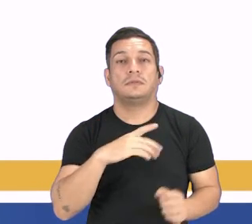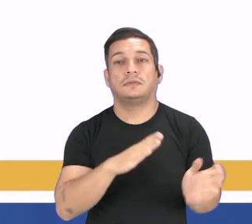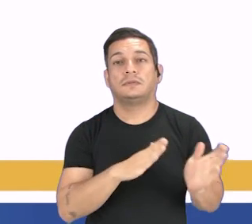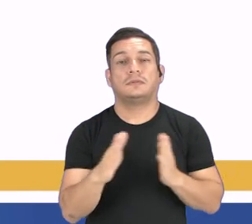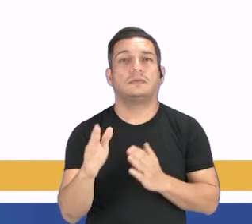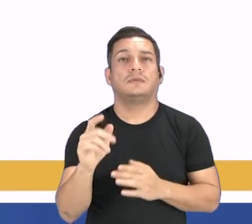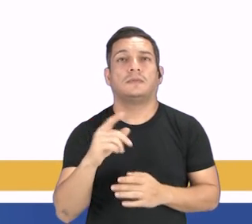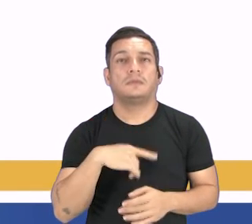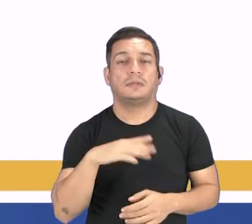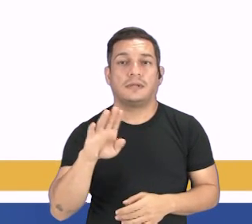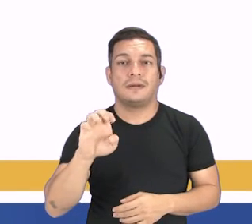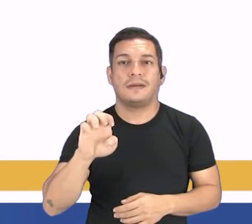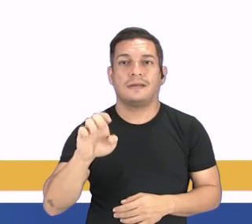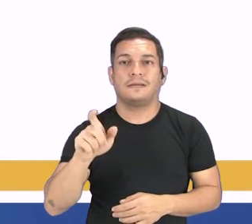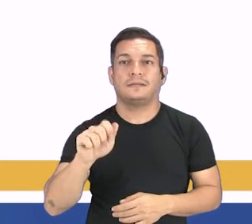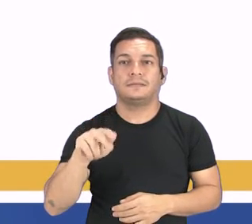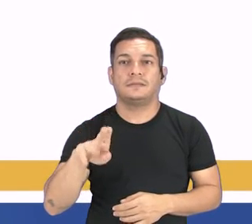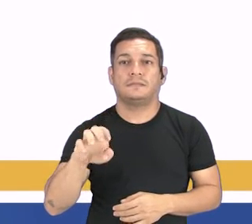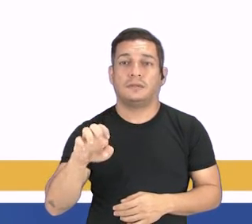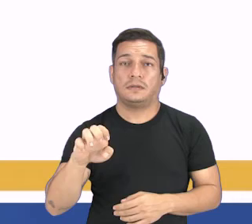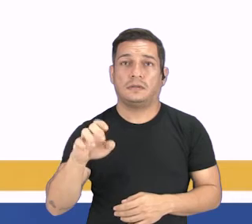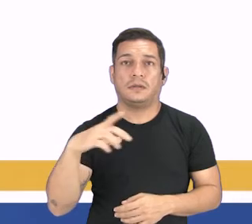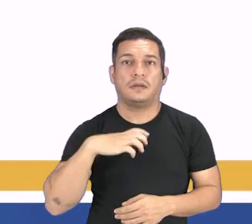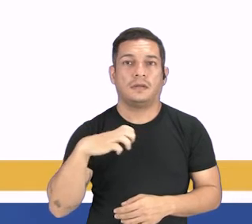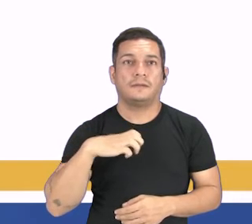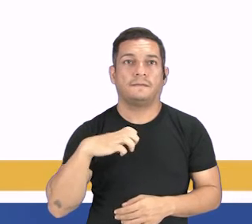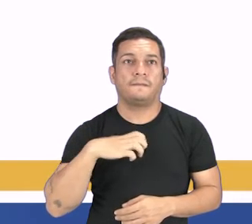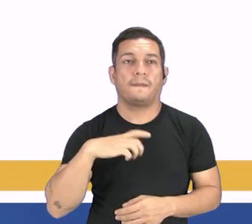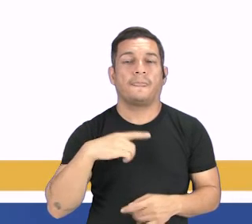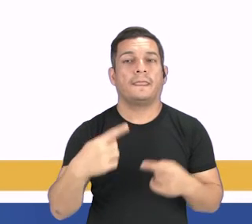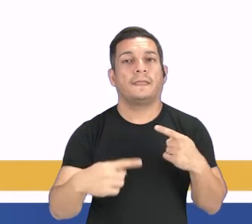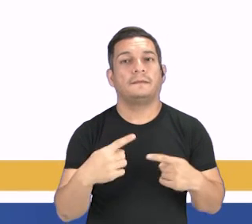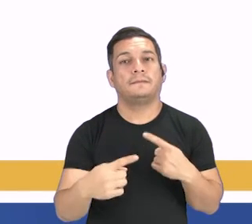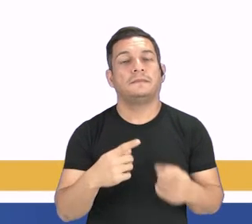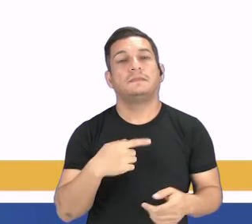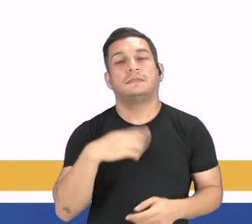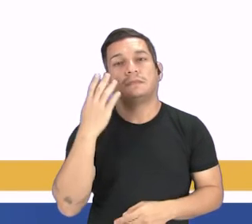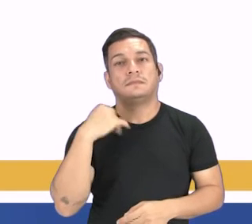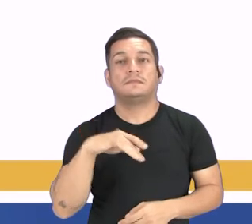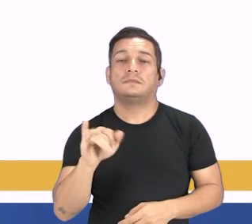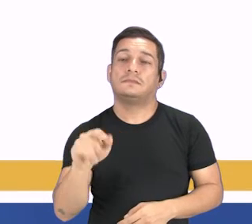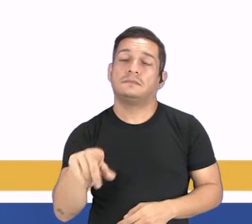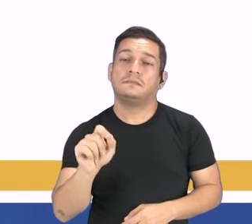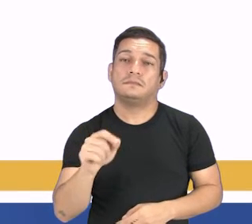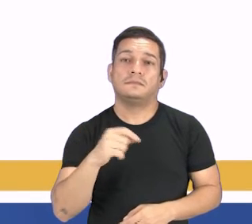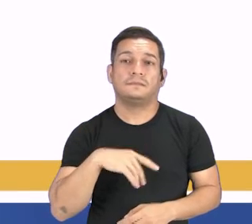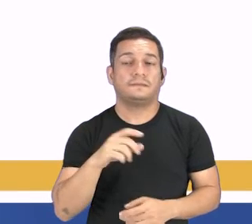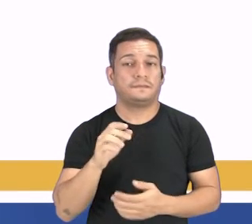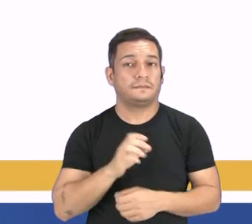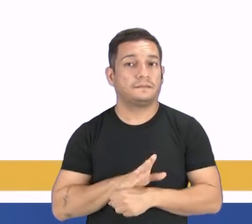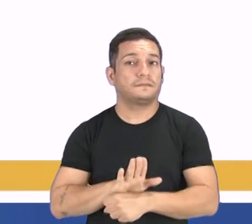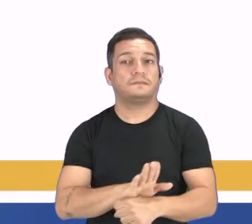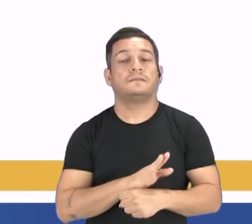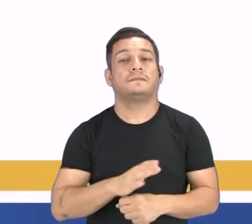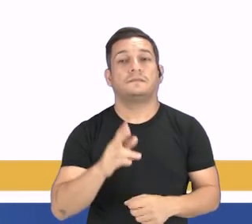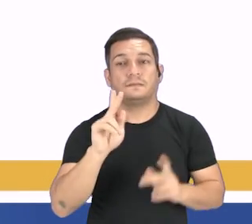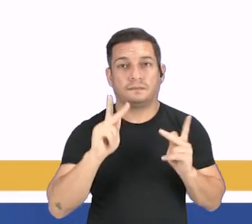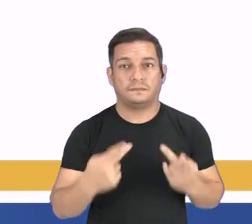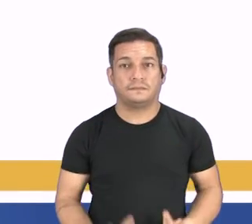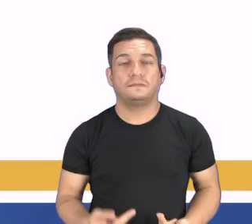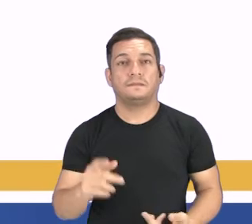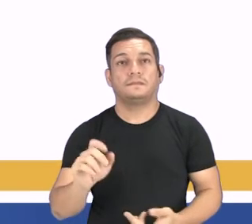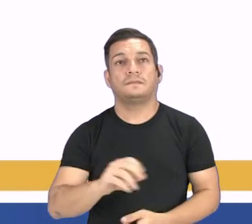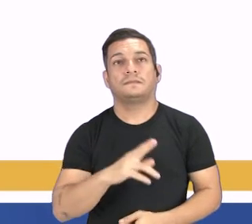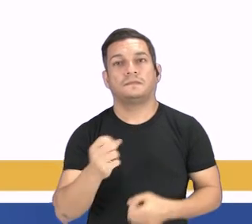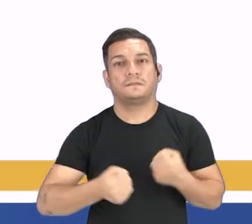passa, sim, por um exame ético e por um debate, para saber se ele está sendo a favor da humanidade ou, como